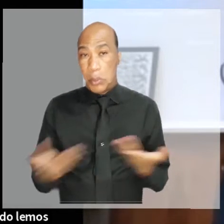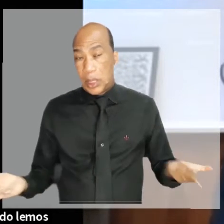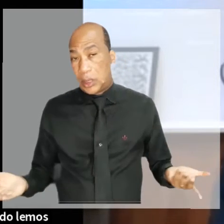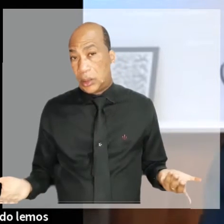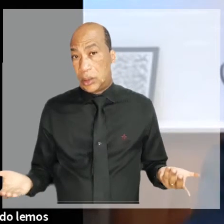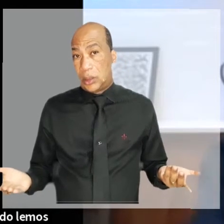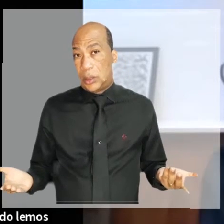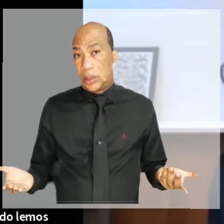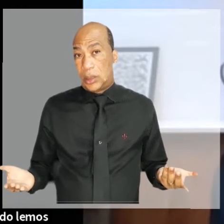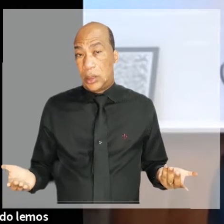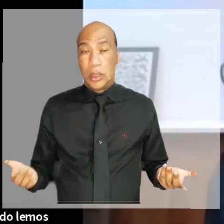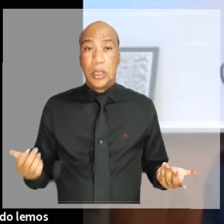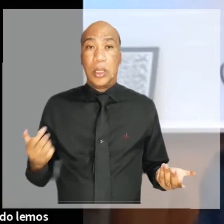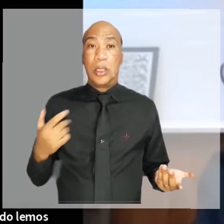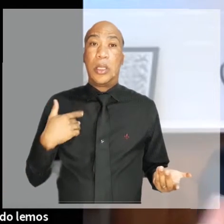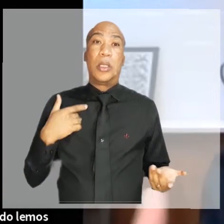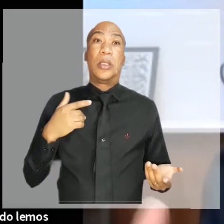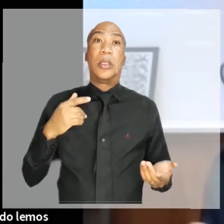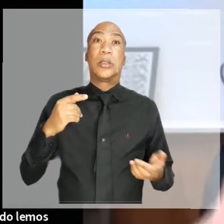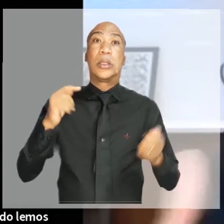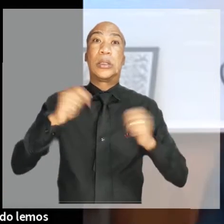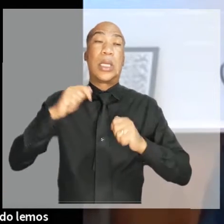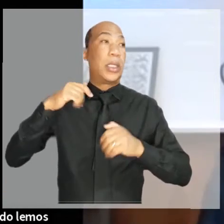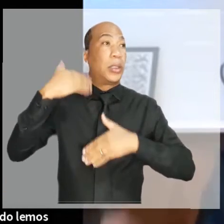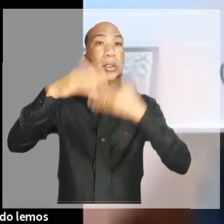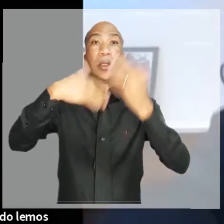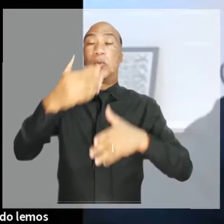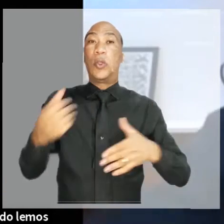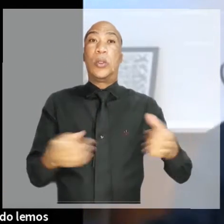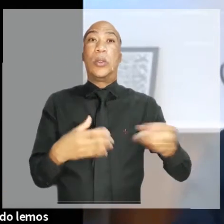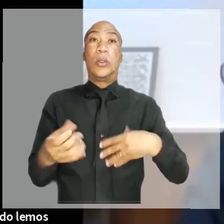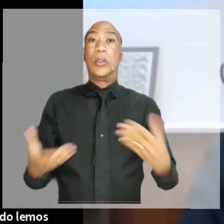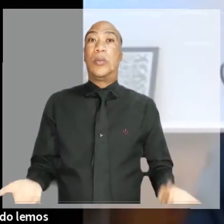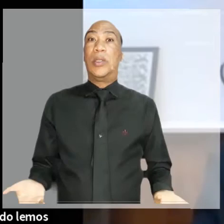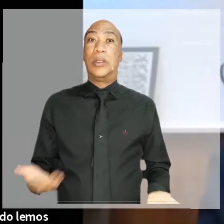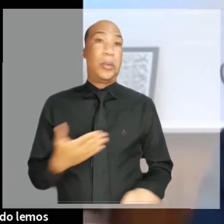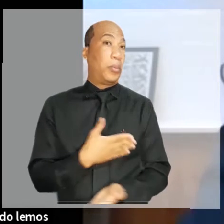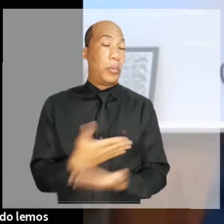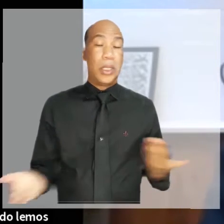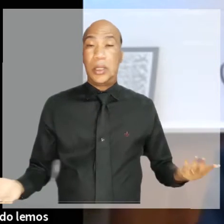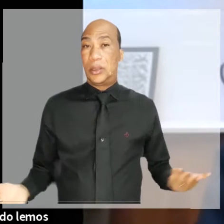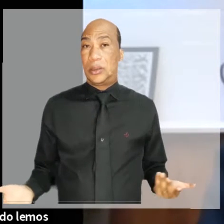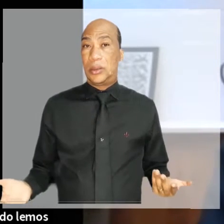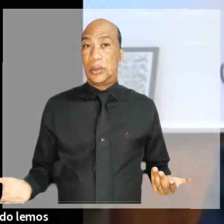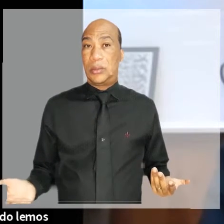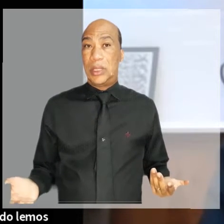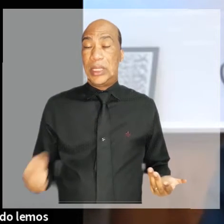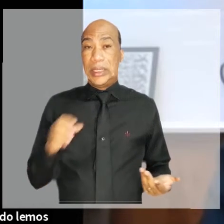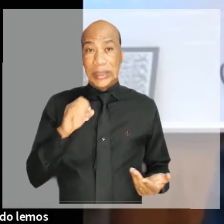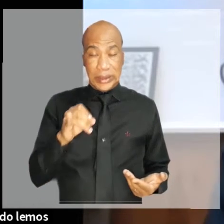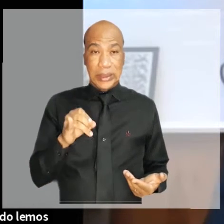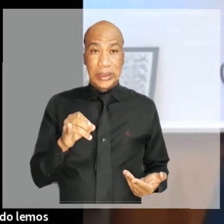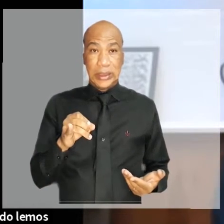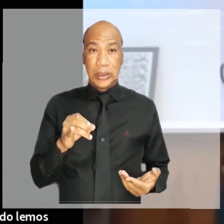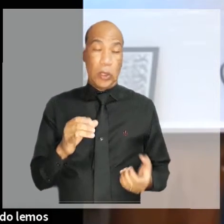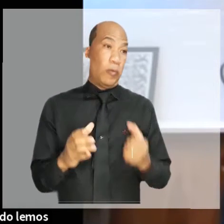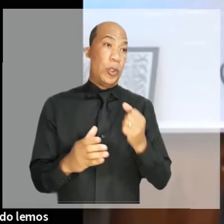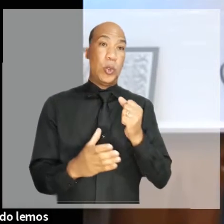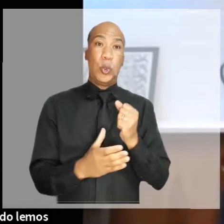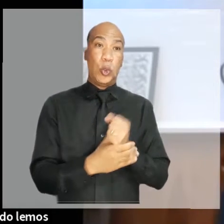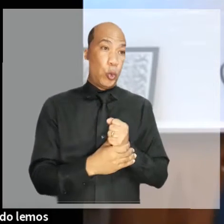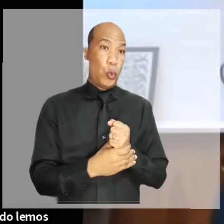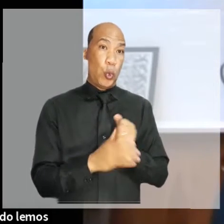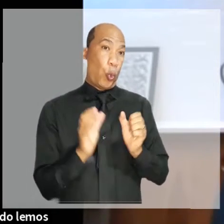essas informações na raiz, você mata e vai na contramão do que os outros países estão fazendo, né? Os países que